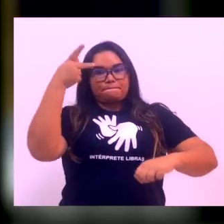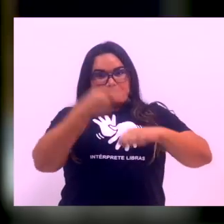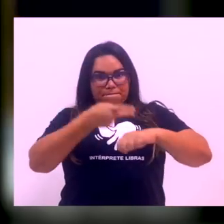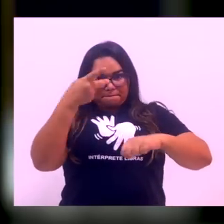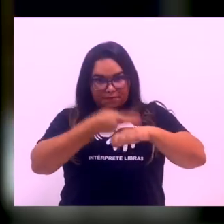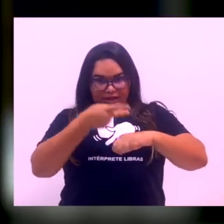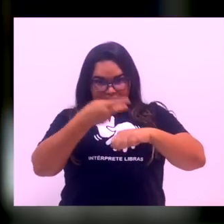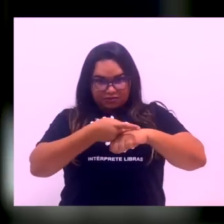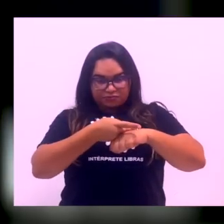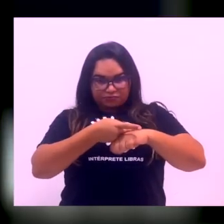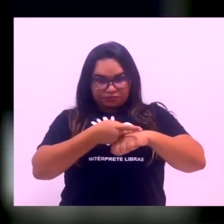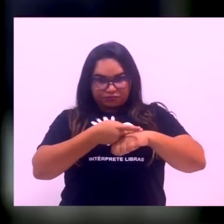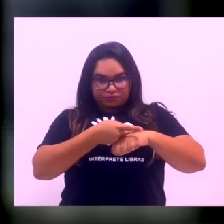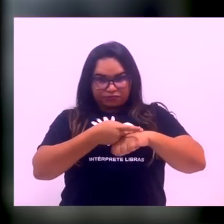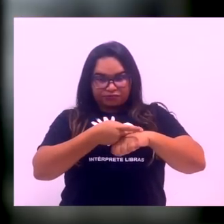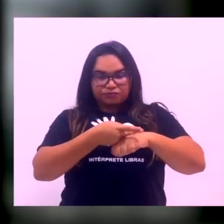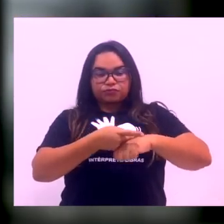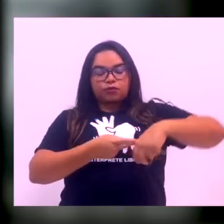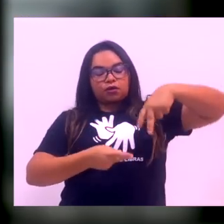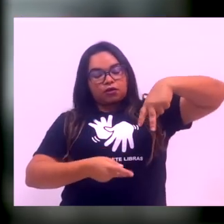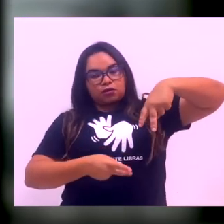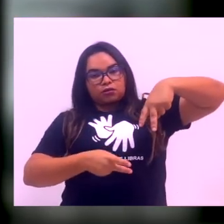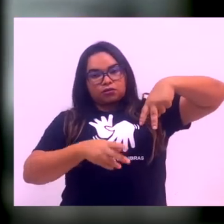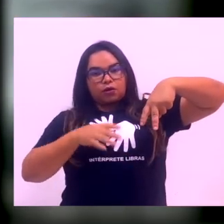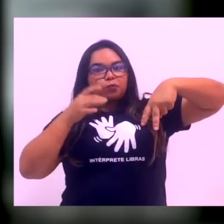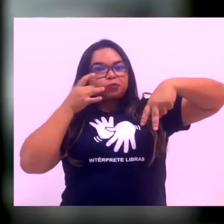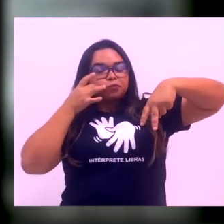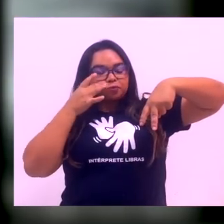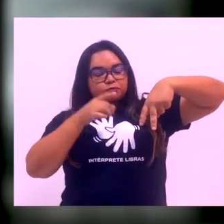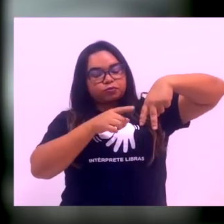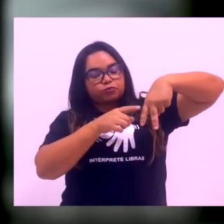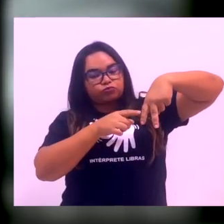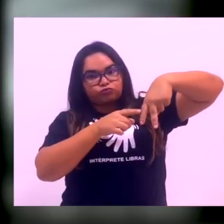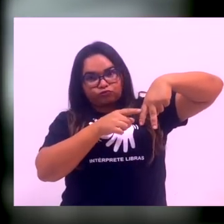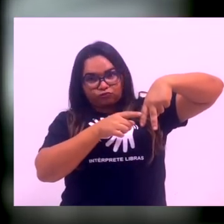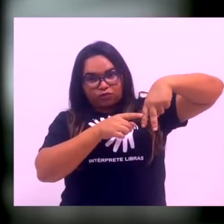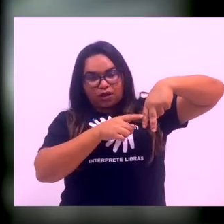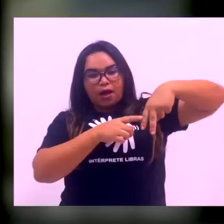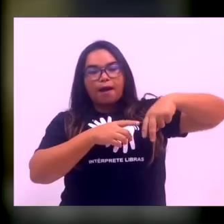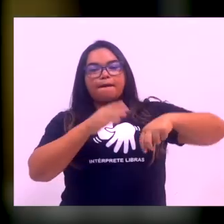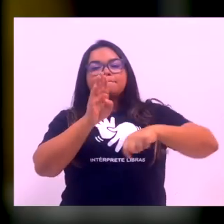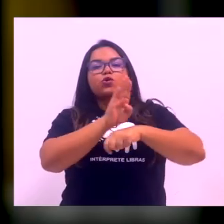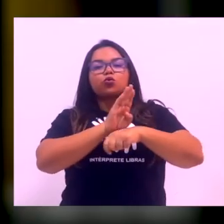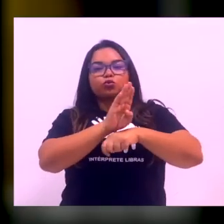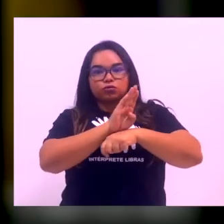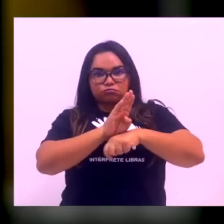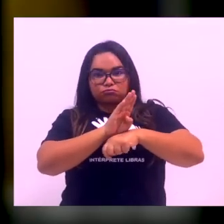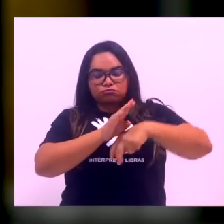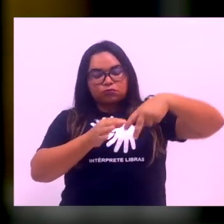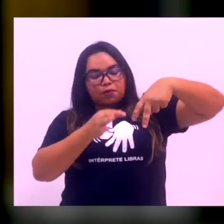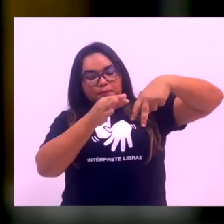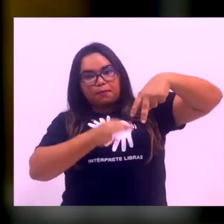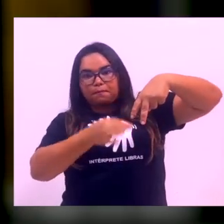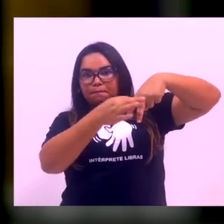bronze. E esta cabeça de ouro era magnificente. 2 braços,